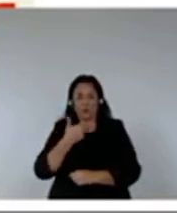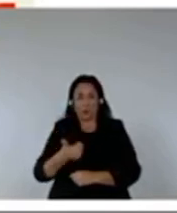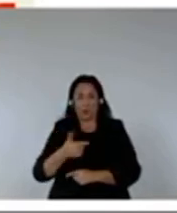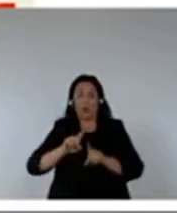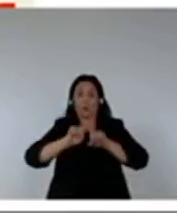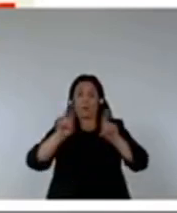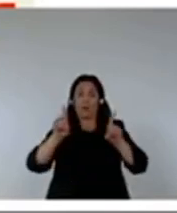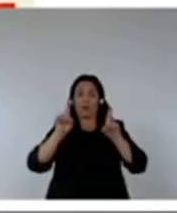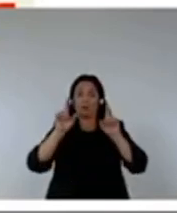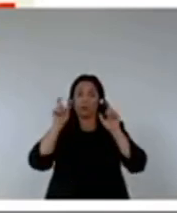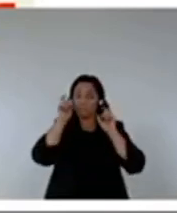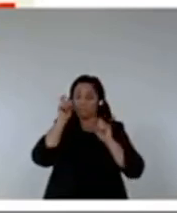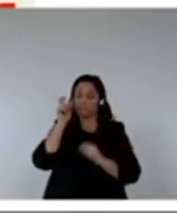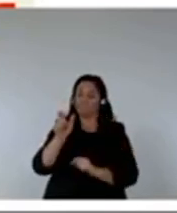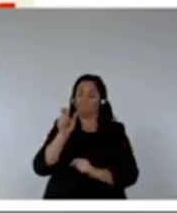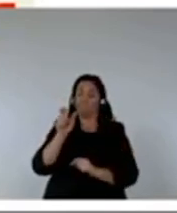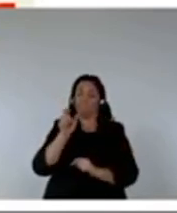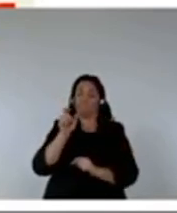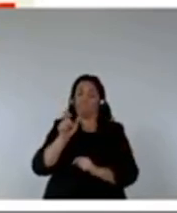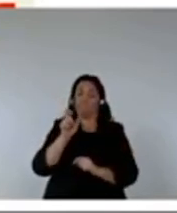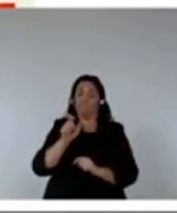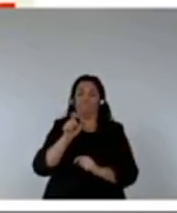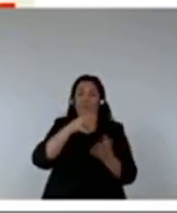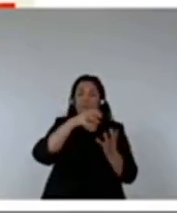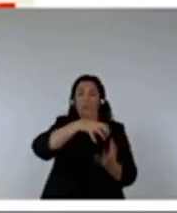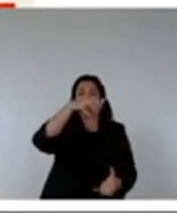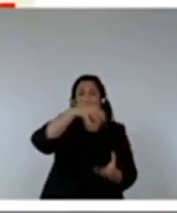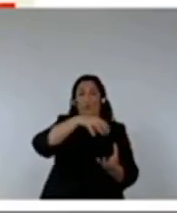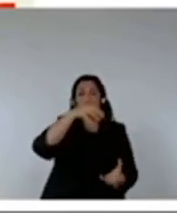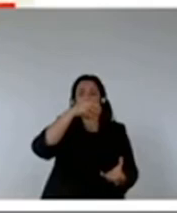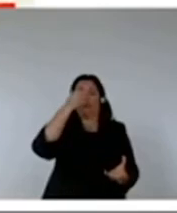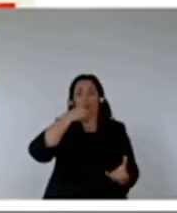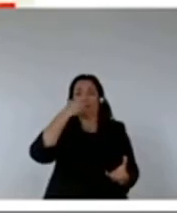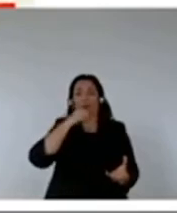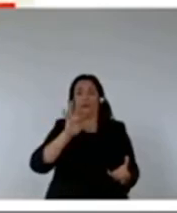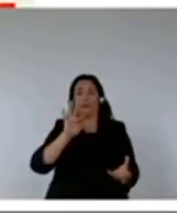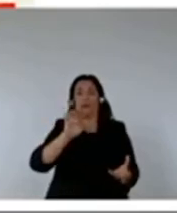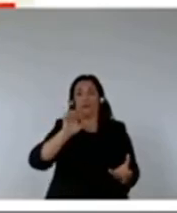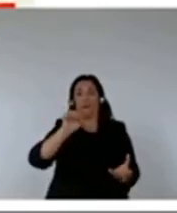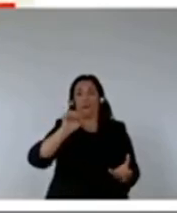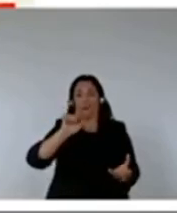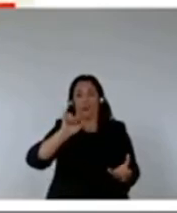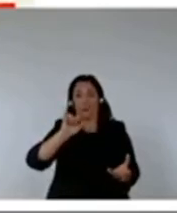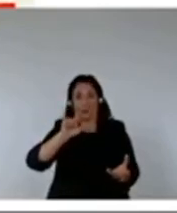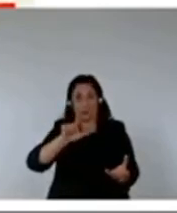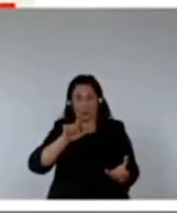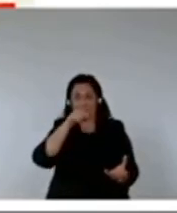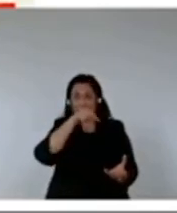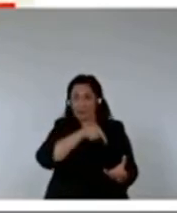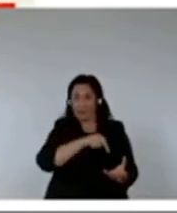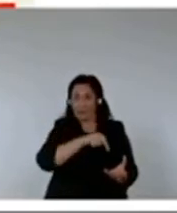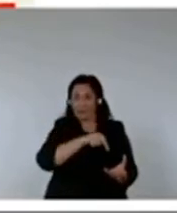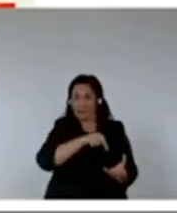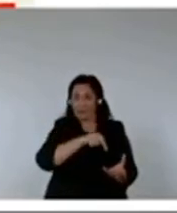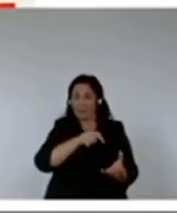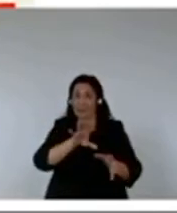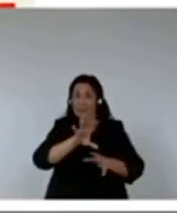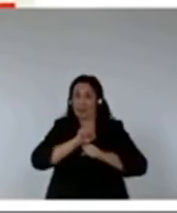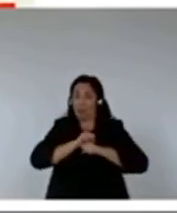para esse idoso frágil. Esse idoso frágil que a pandemia está mostrando que é um grande